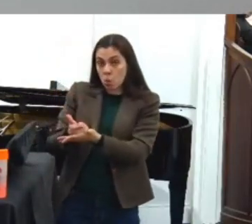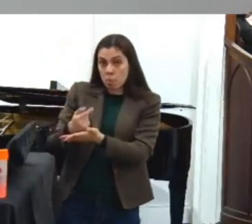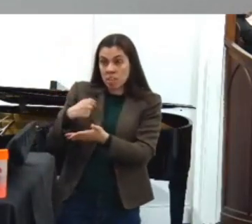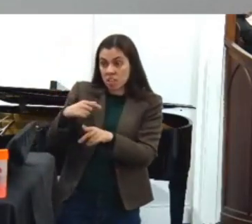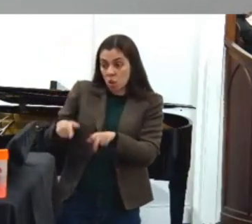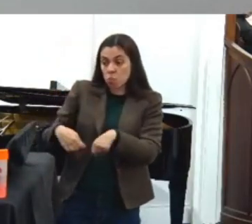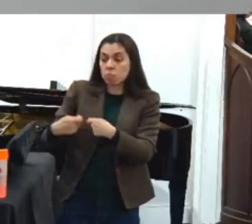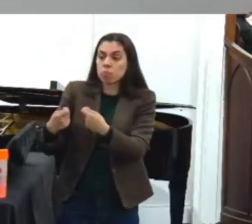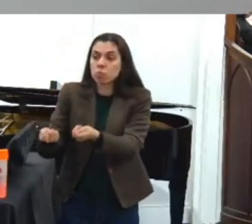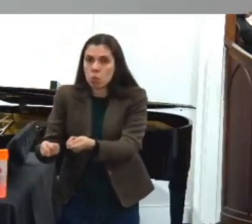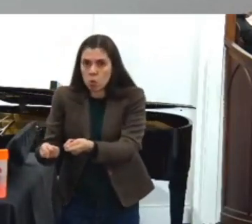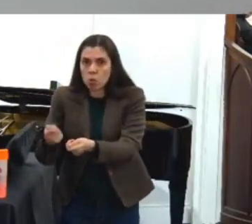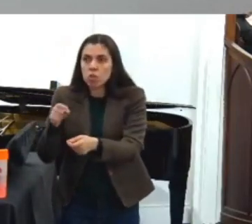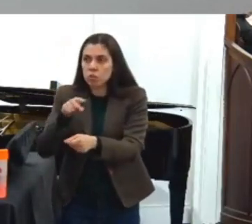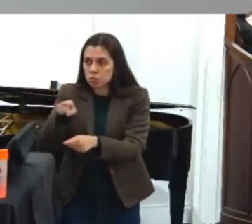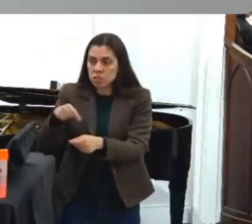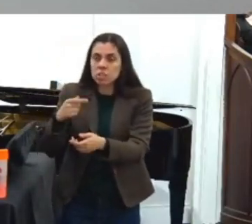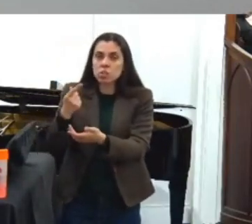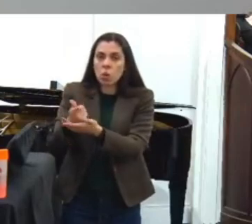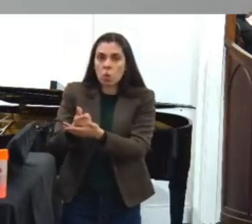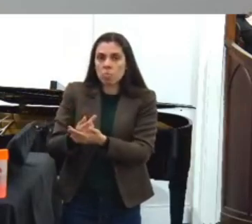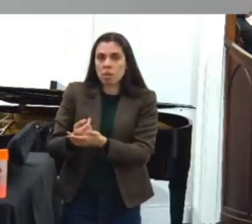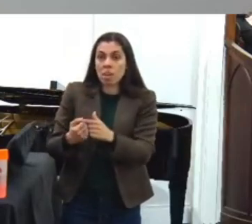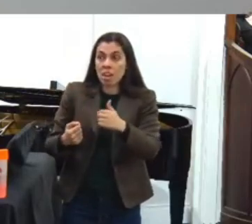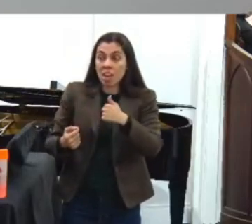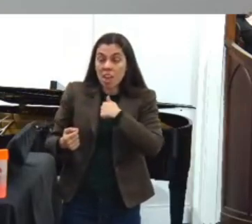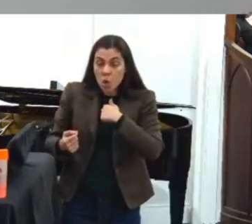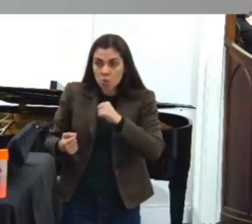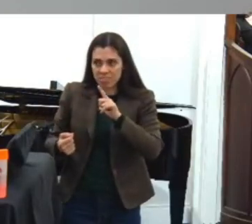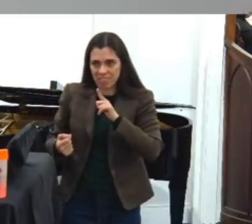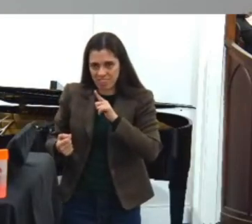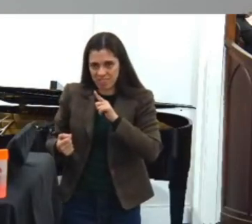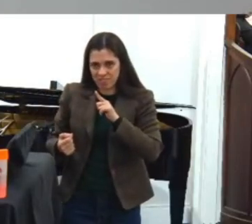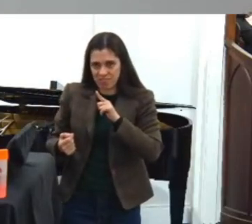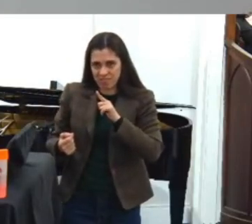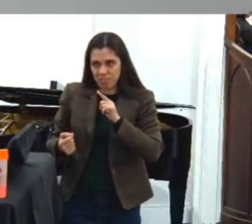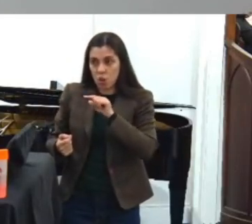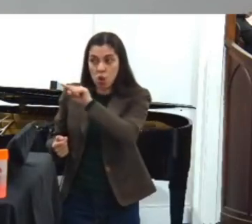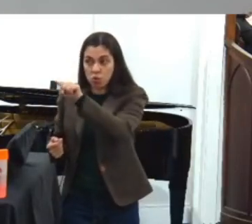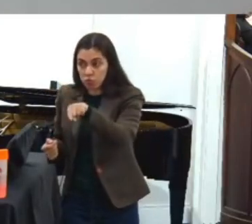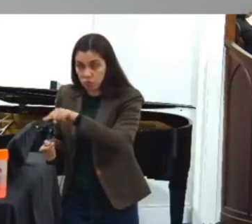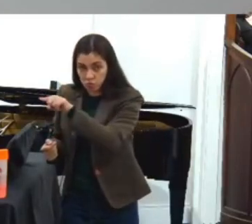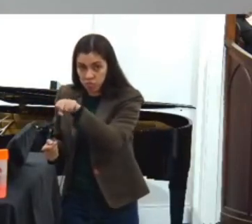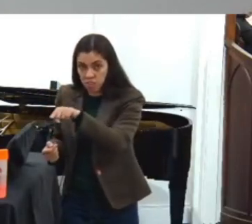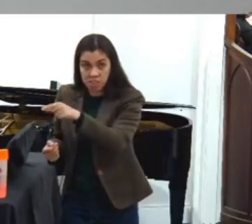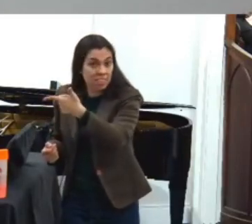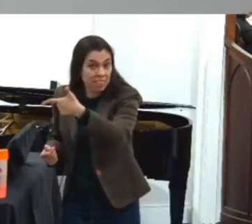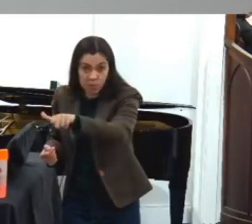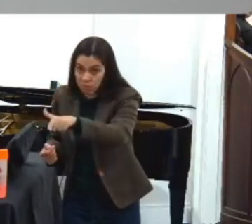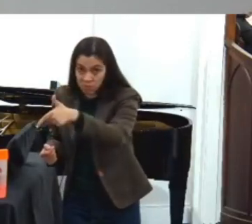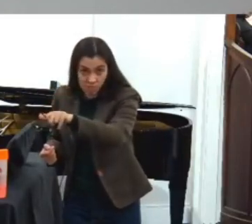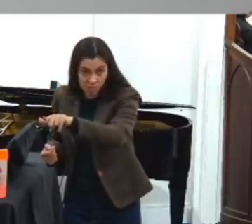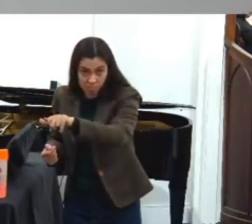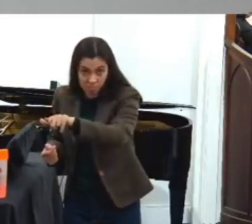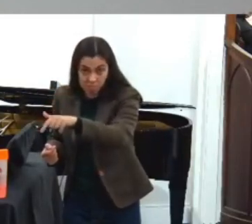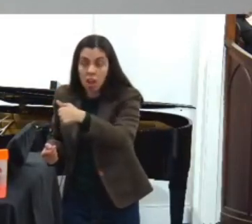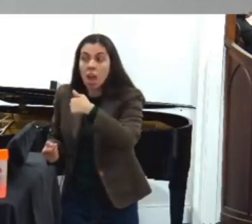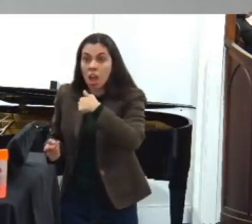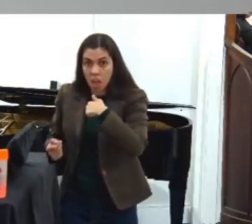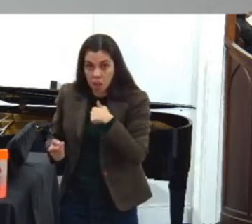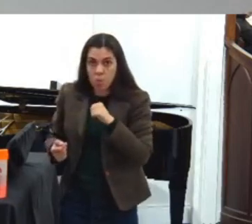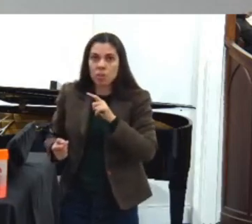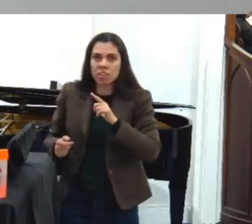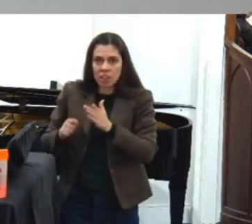Supremo Pastor a esta igreja em Laodiceia. Eis aqui há um reverberar